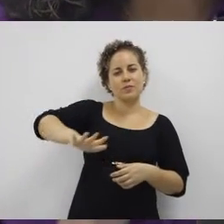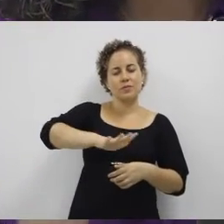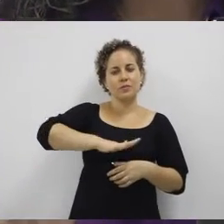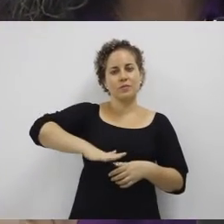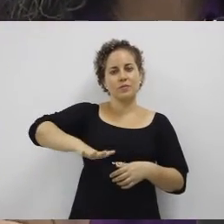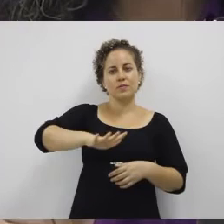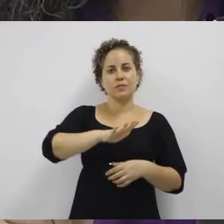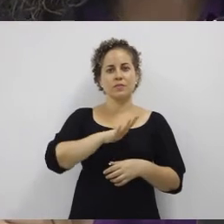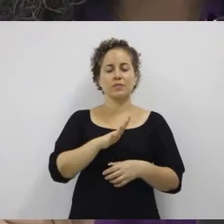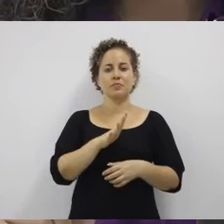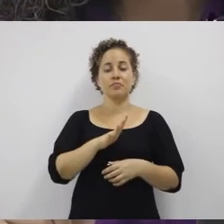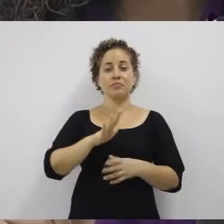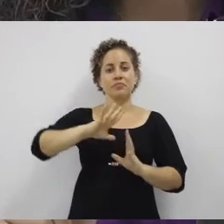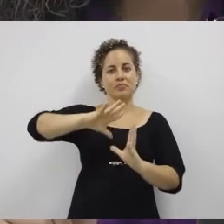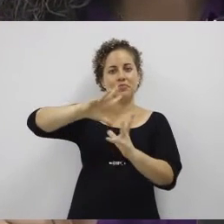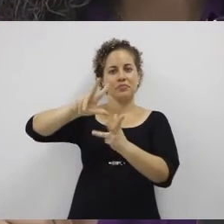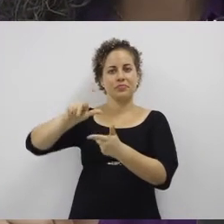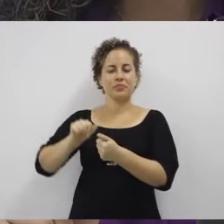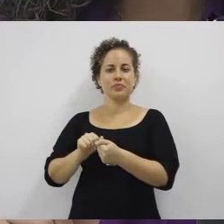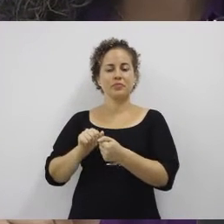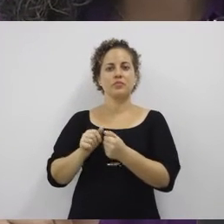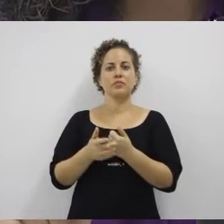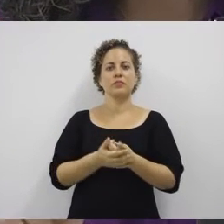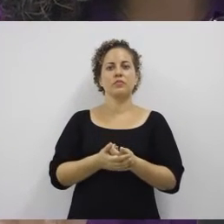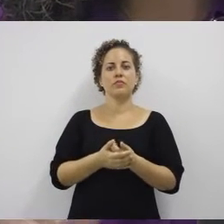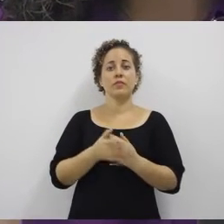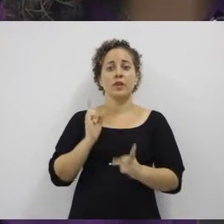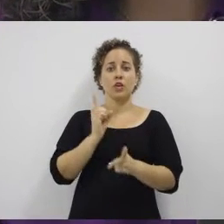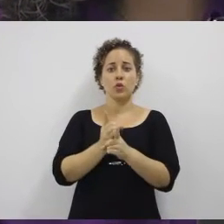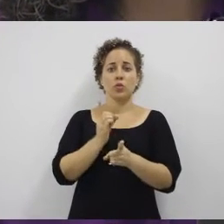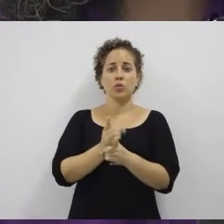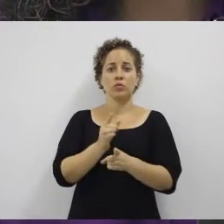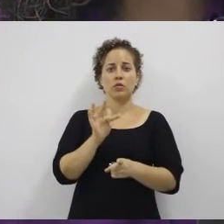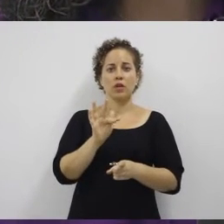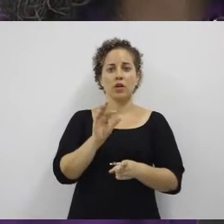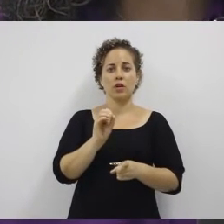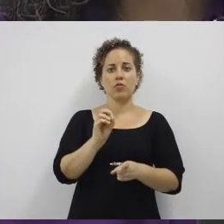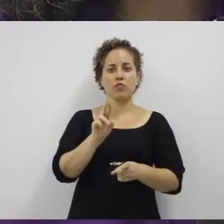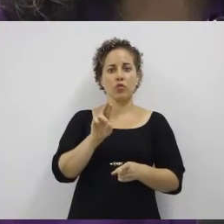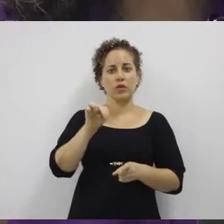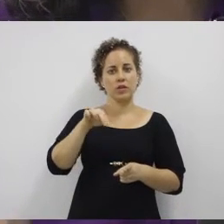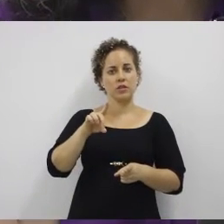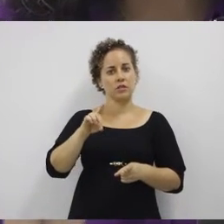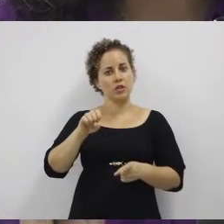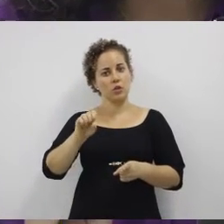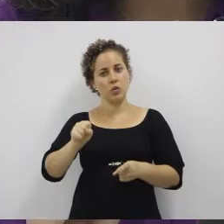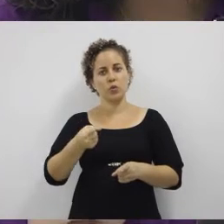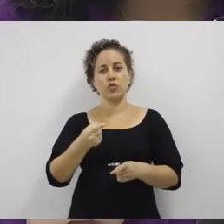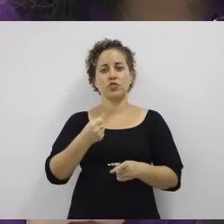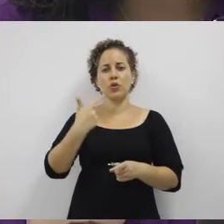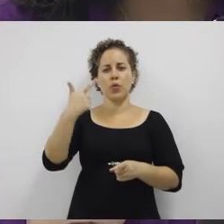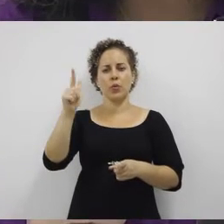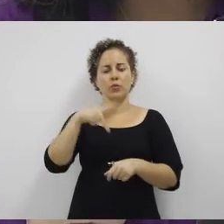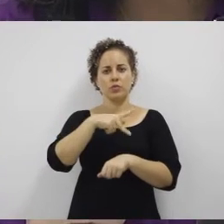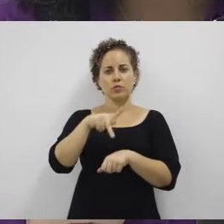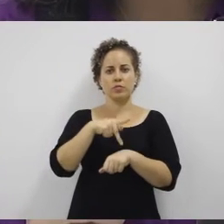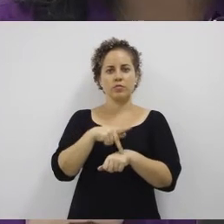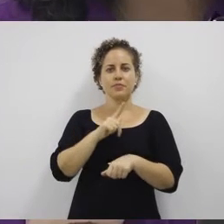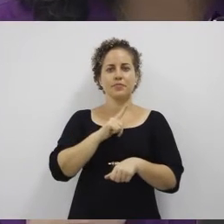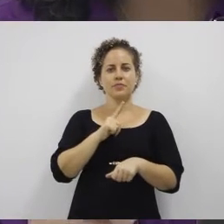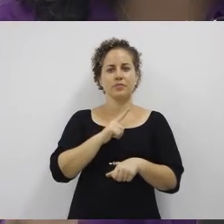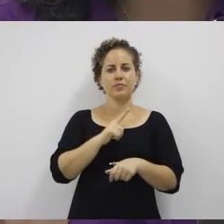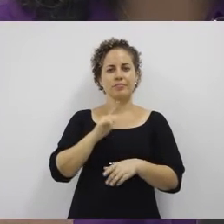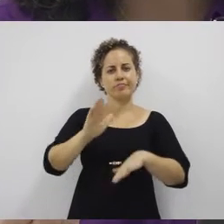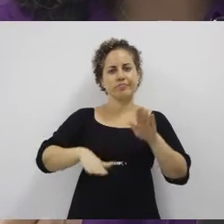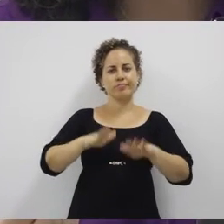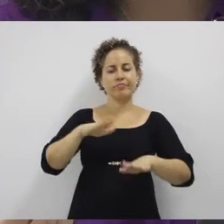globalização. Não raro, a área de compras encontra novos fornecedores apenas em outros países. Mas, dependendo do tamanho da empresa, se